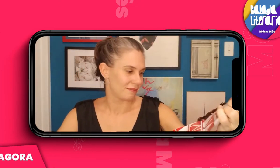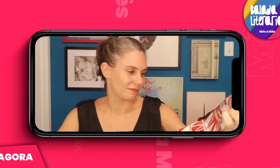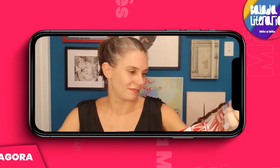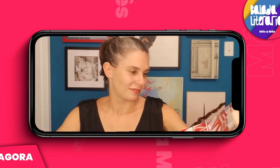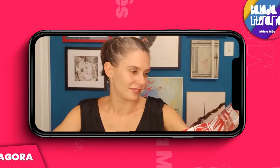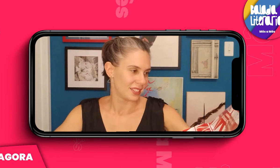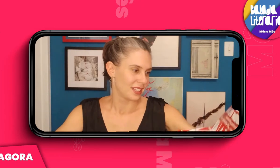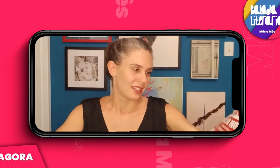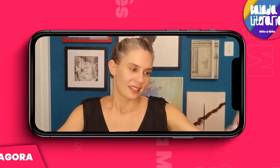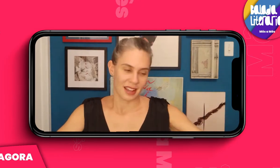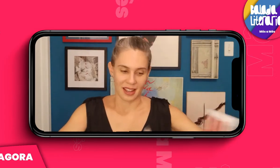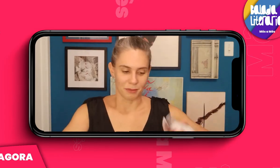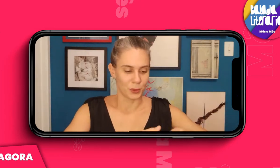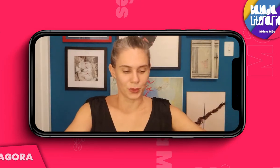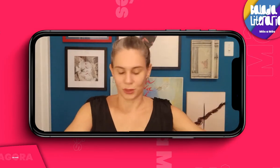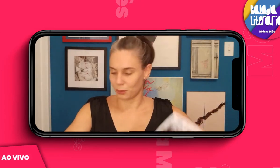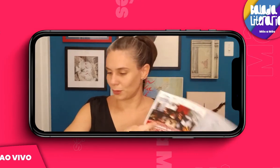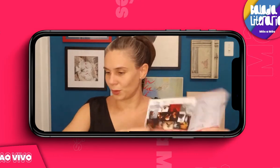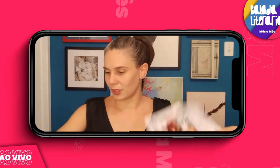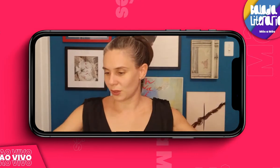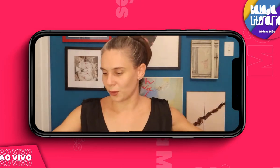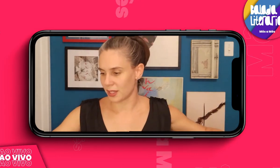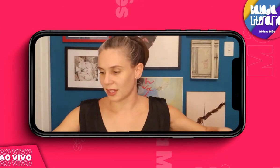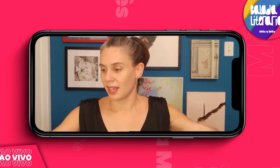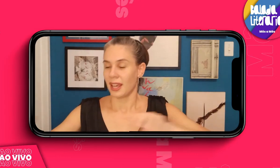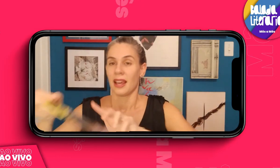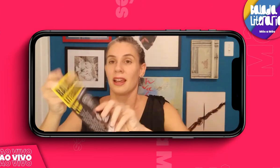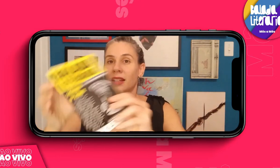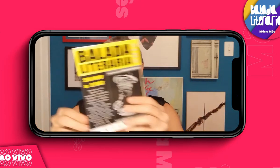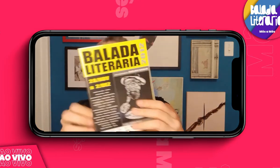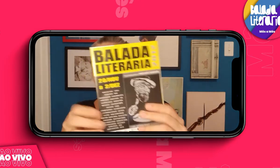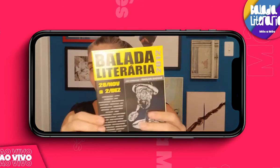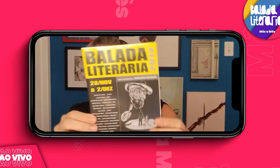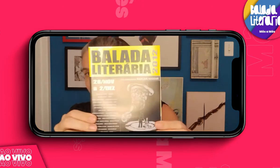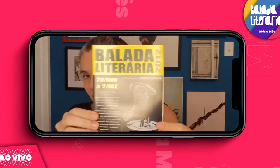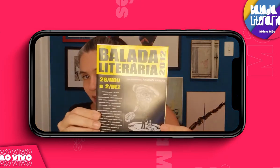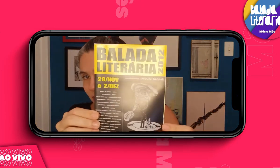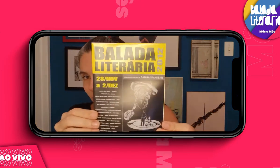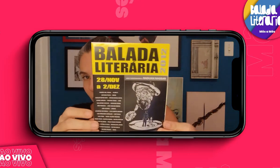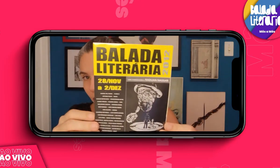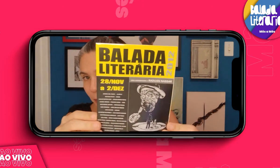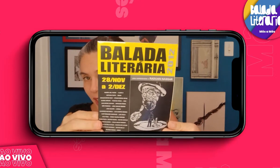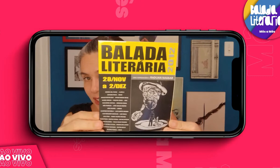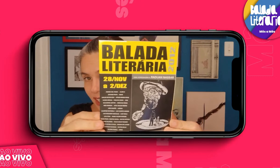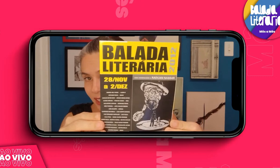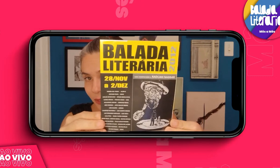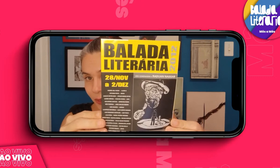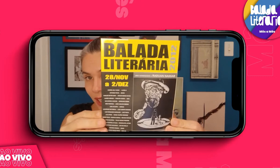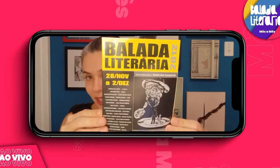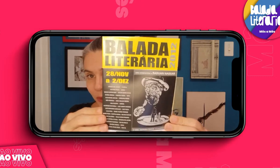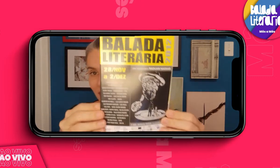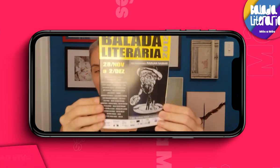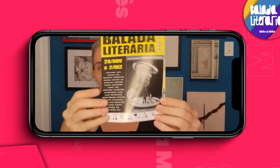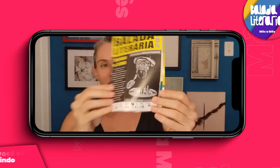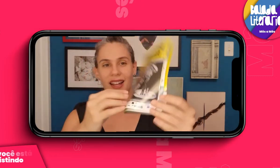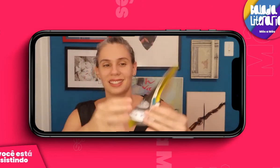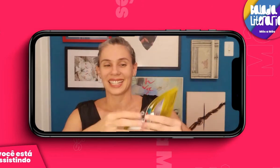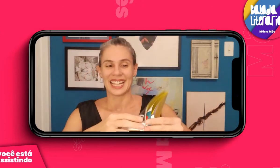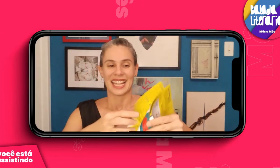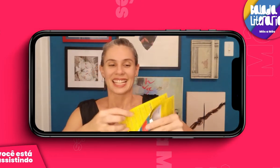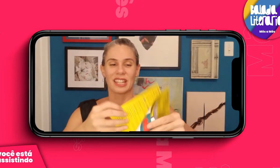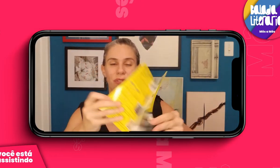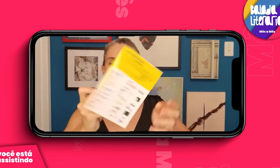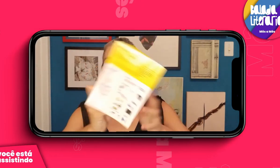Né? Cara, muito, muita coisa. 2012, homenageado Raduan